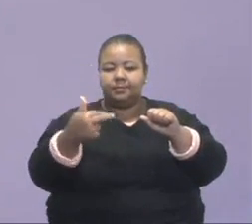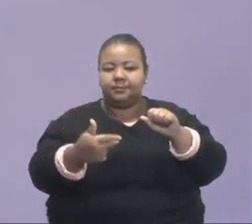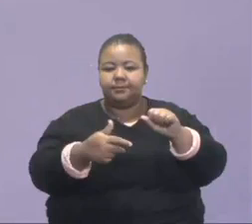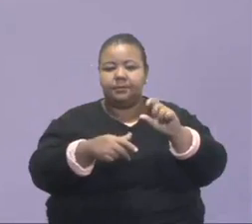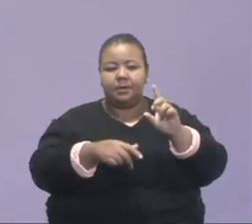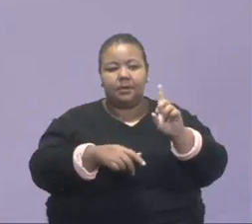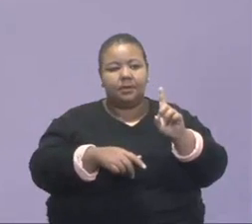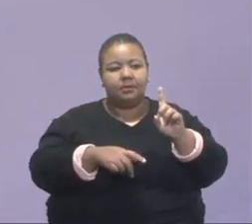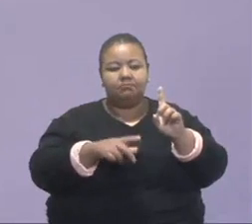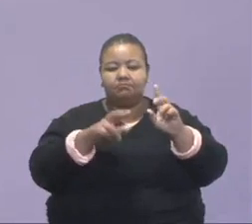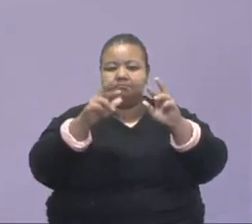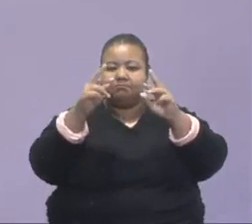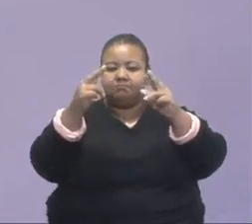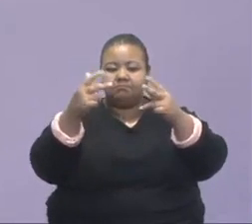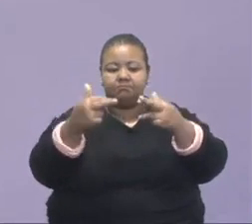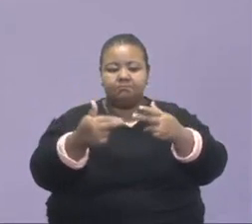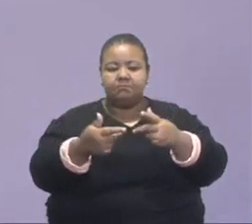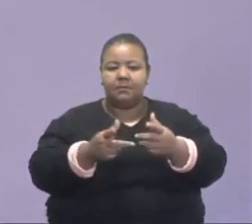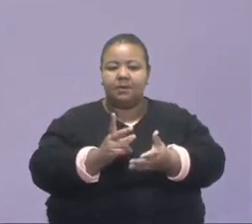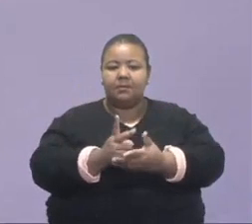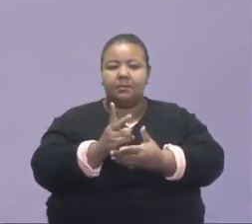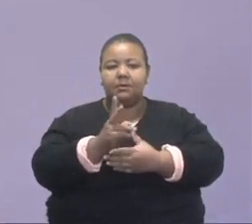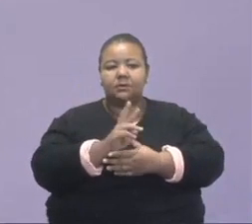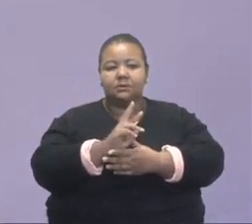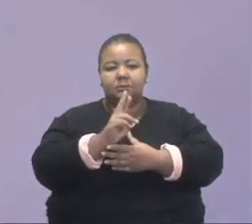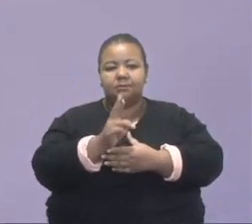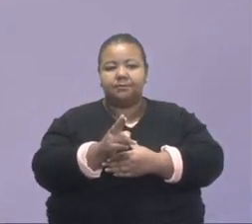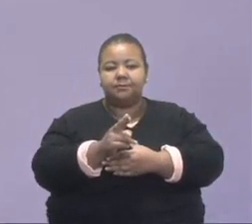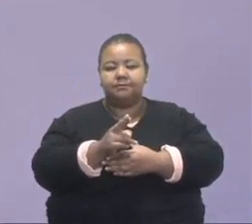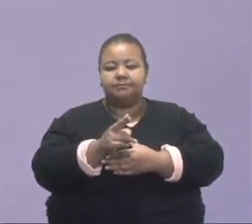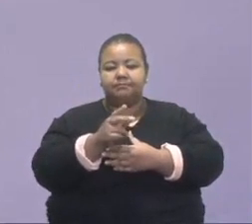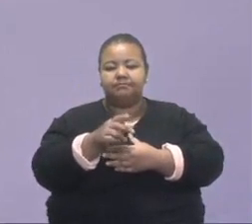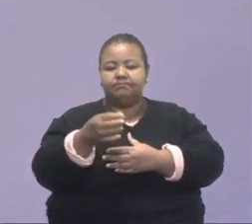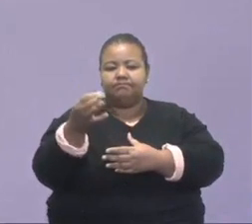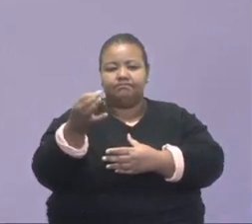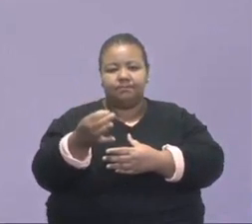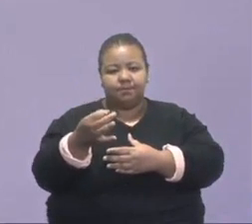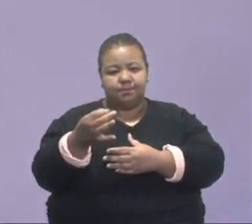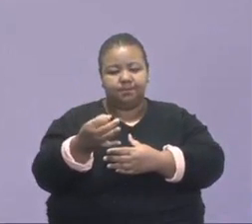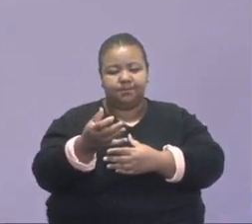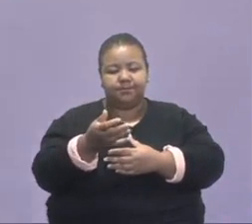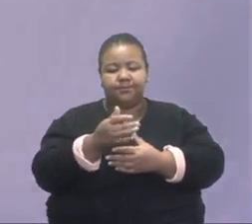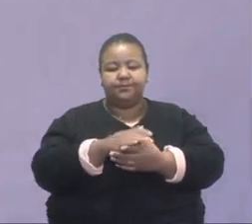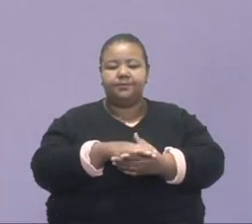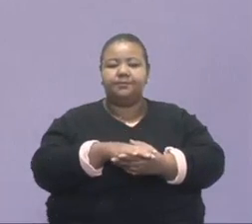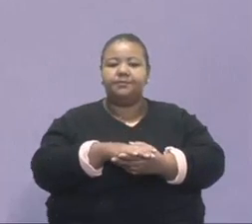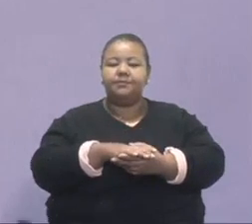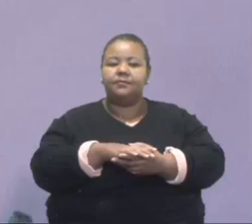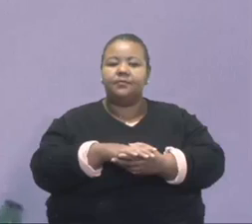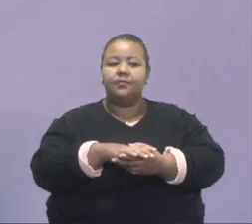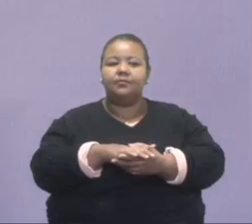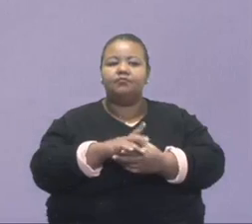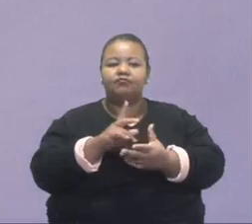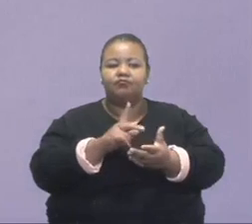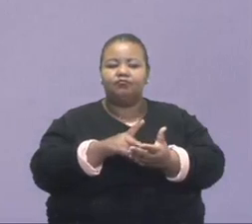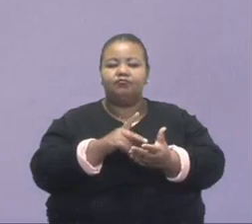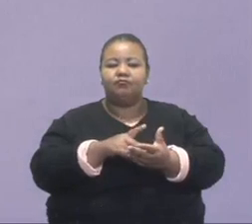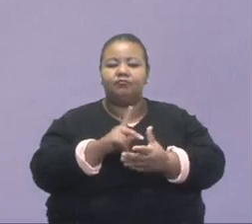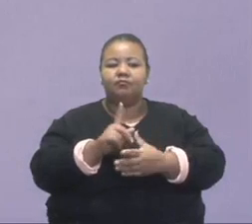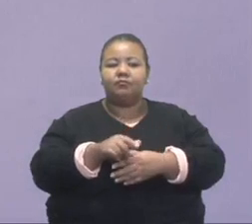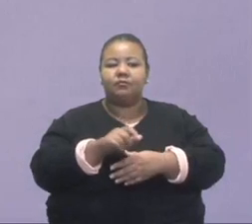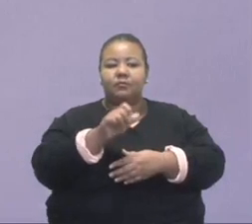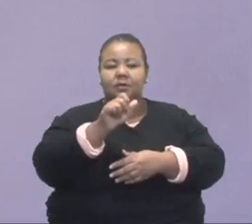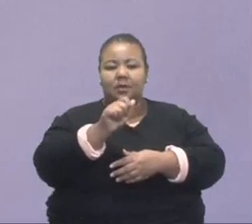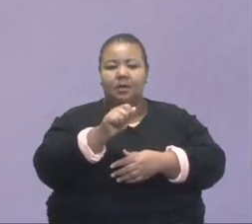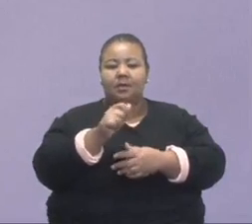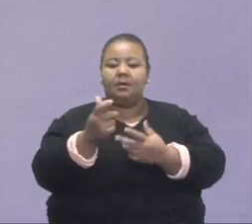e da minha matriz diagonal é lambda ao quadrado menos 5 lambda menos 6. Realmente aqui, ó, a gente